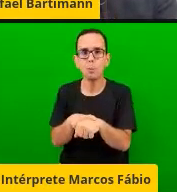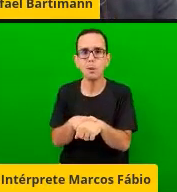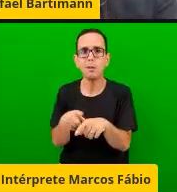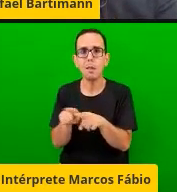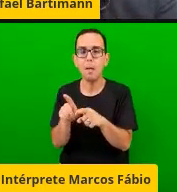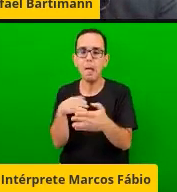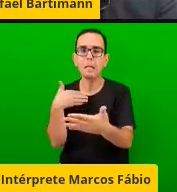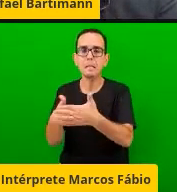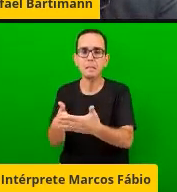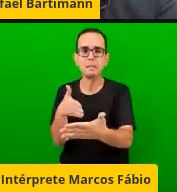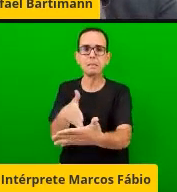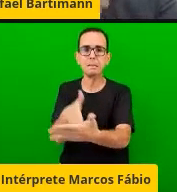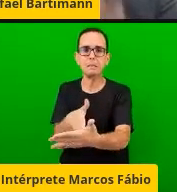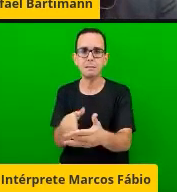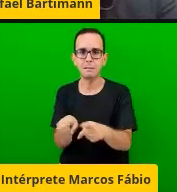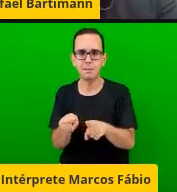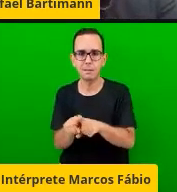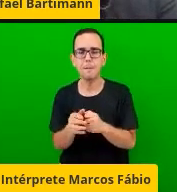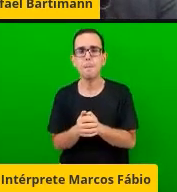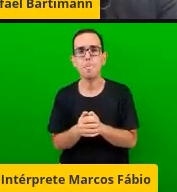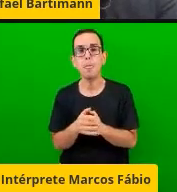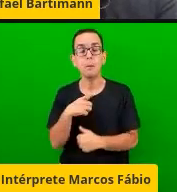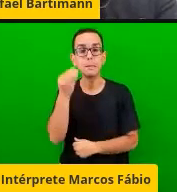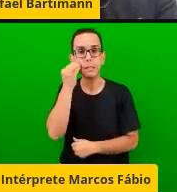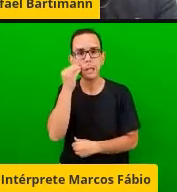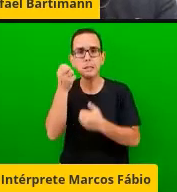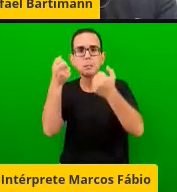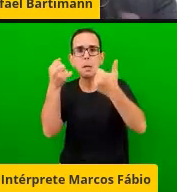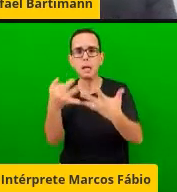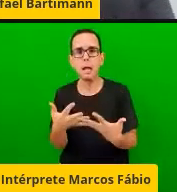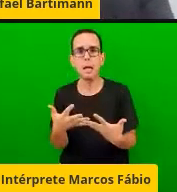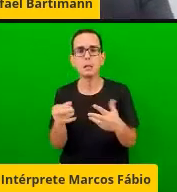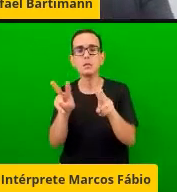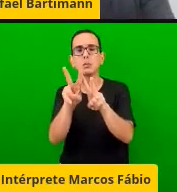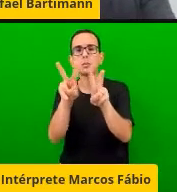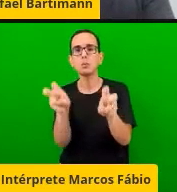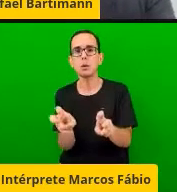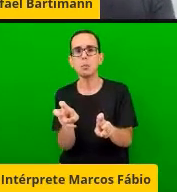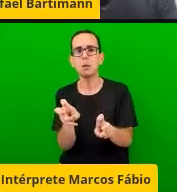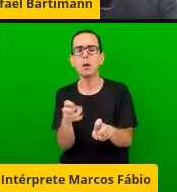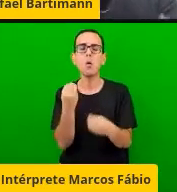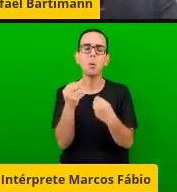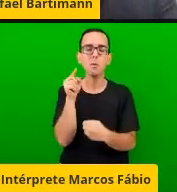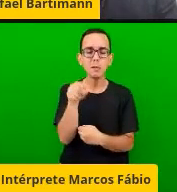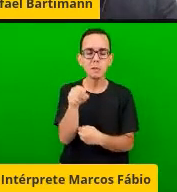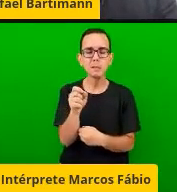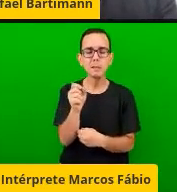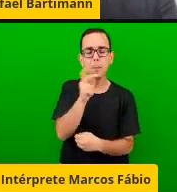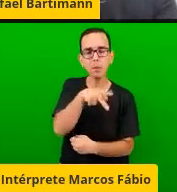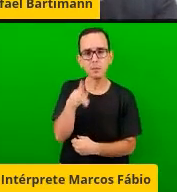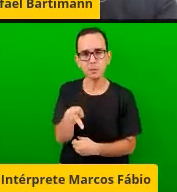limitado, mas a gente vai tentar falar um pouquinho sobre a forma com que você, enquanto professor, nós,